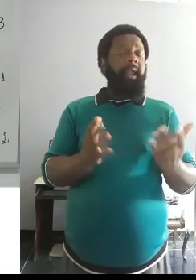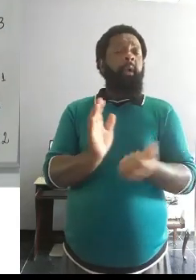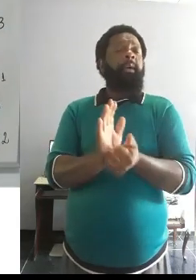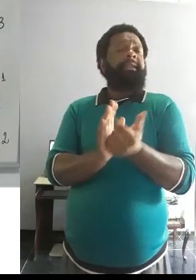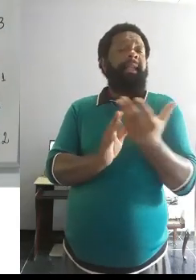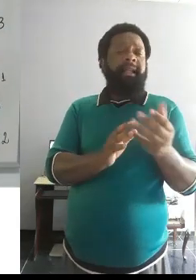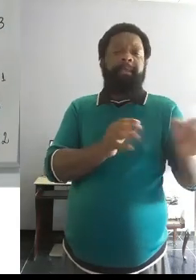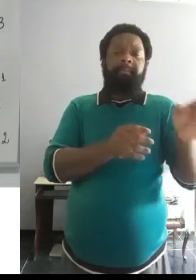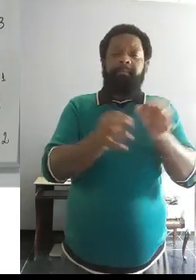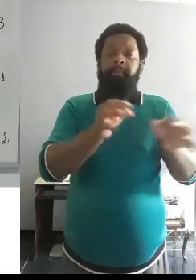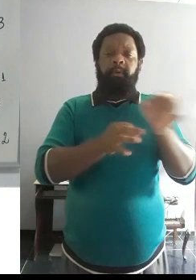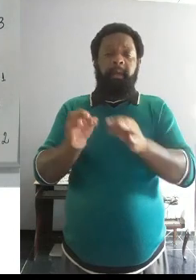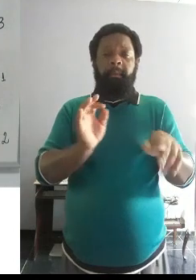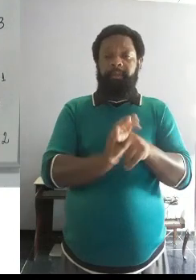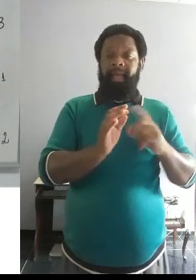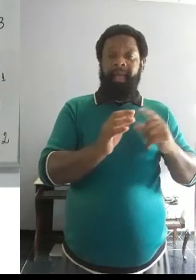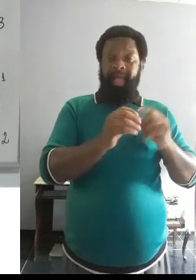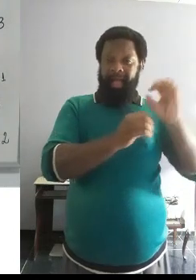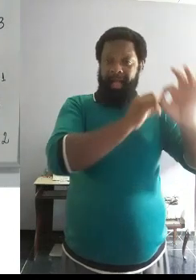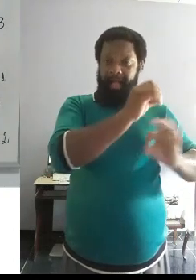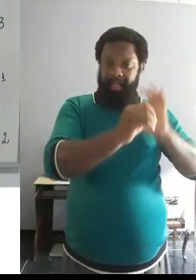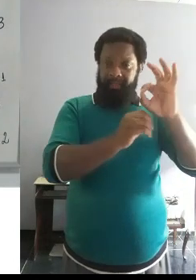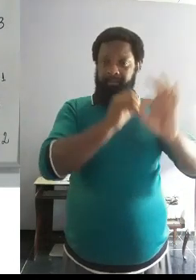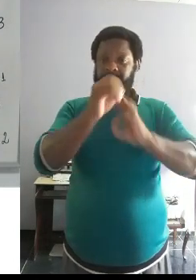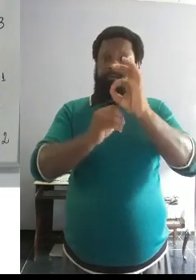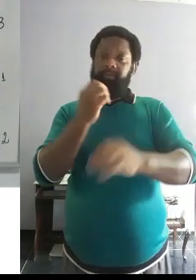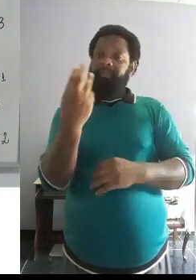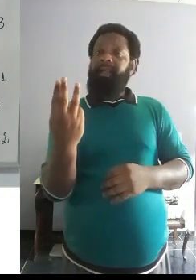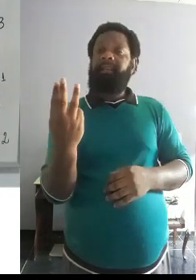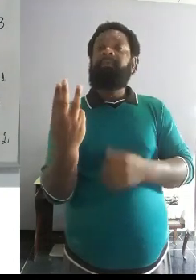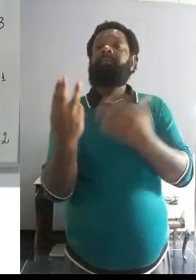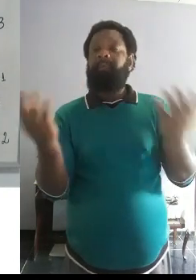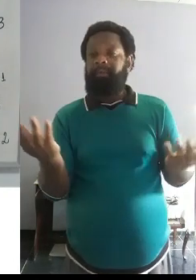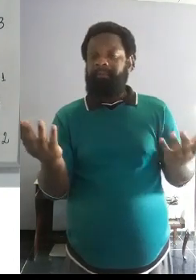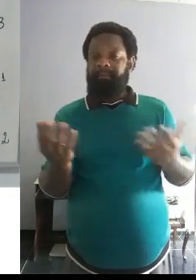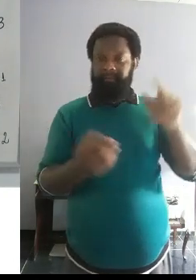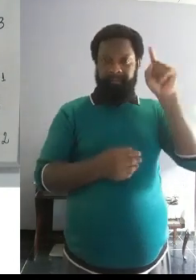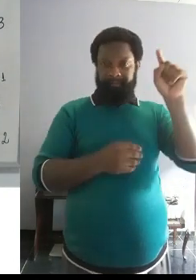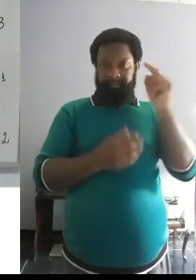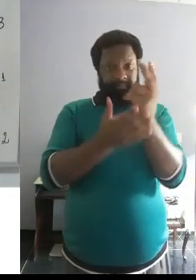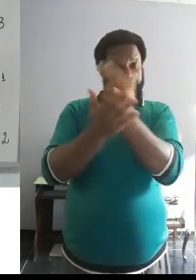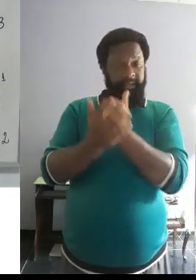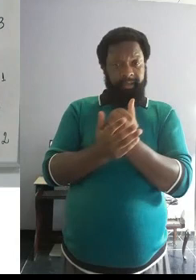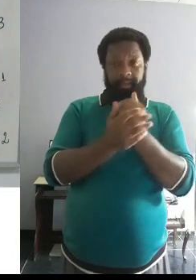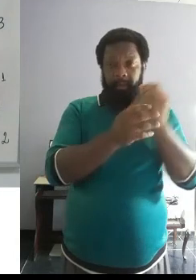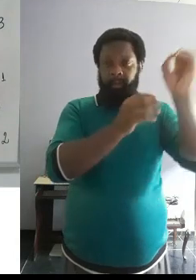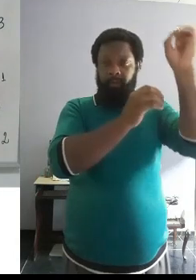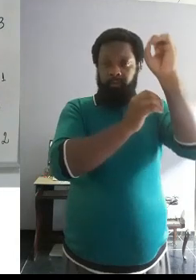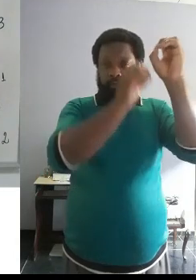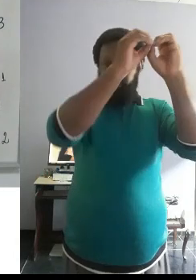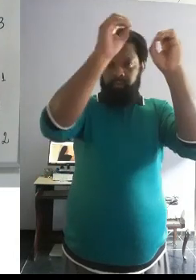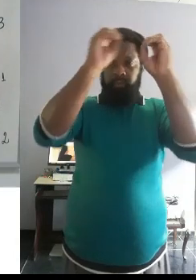número de moléculas formadas por 3 átomos? Bom, essa molécula aqui, pessoal, possui 3 átomos, 3